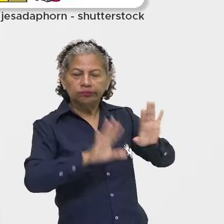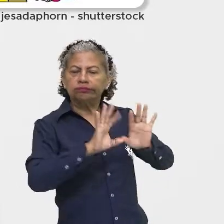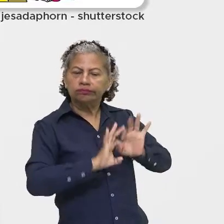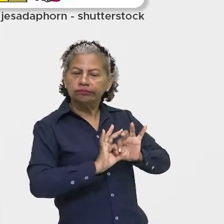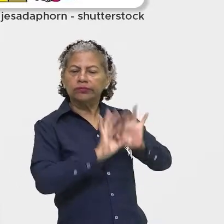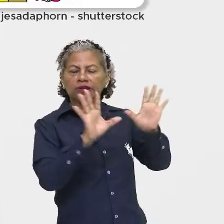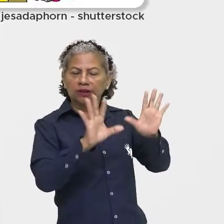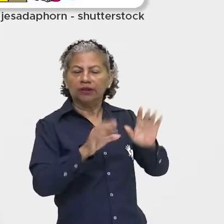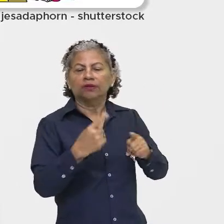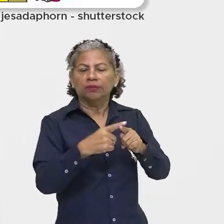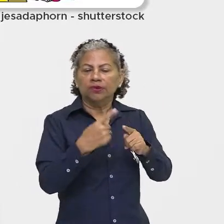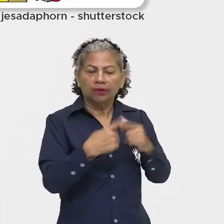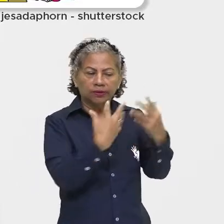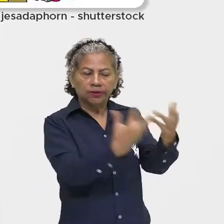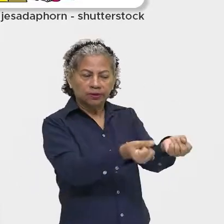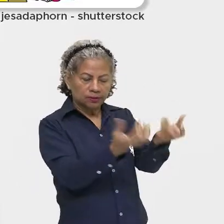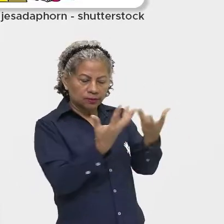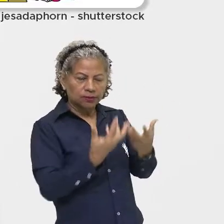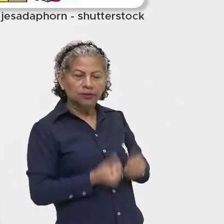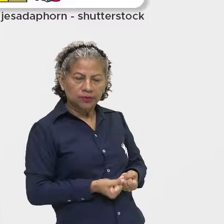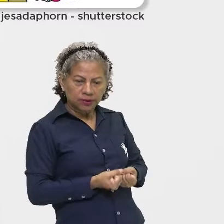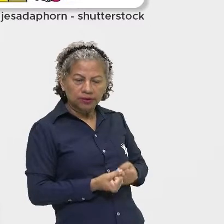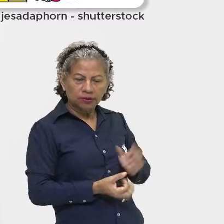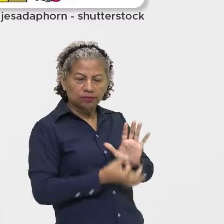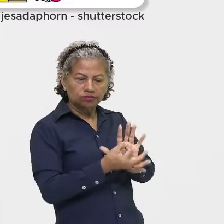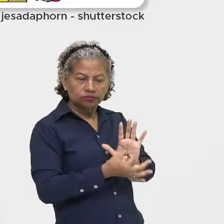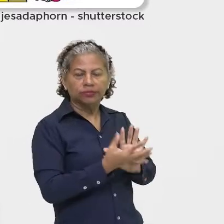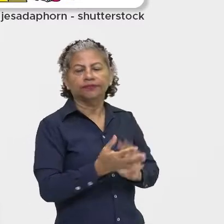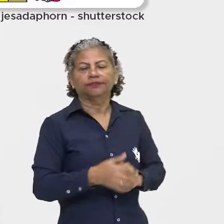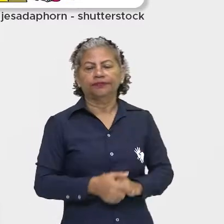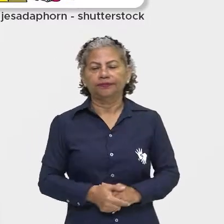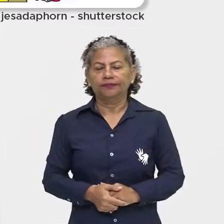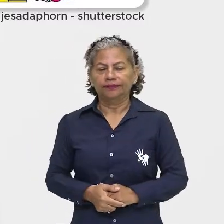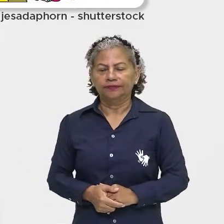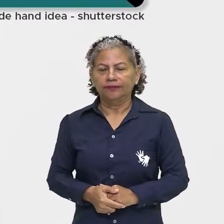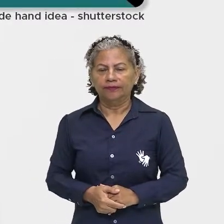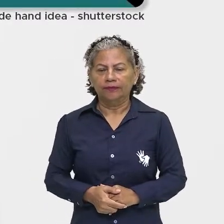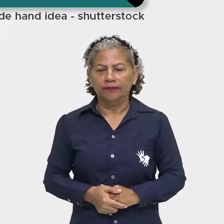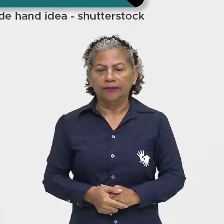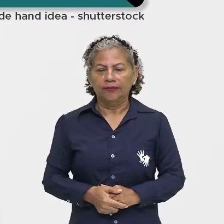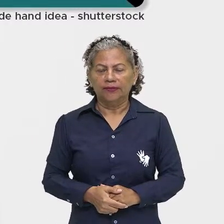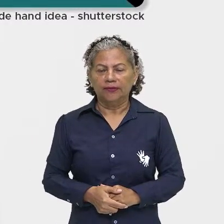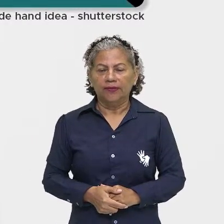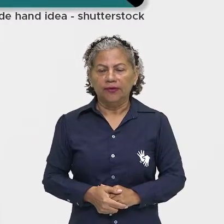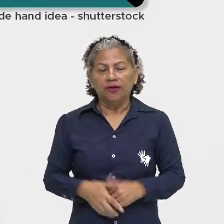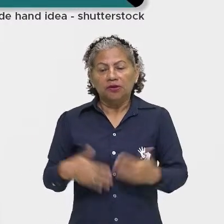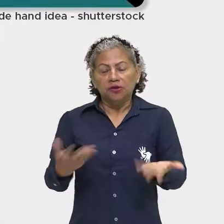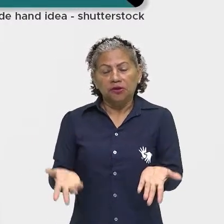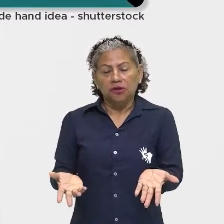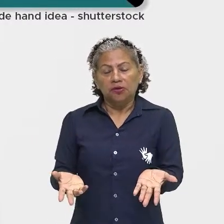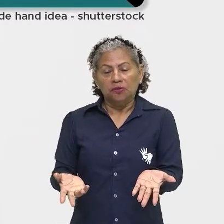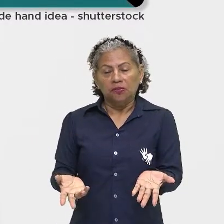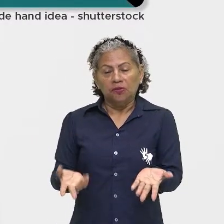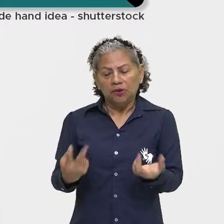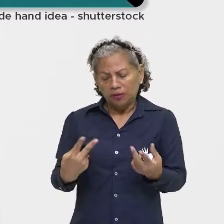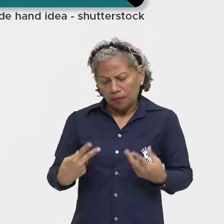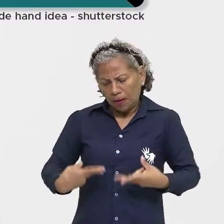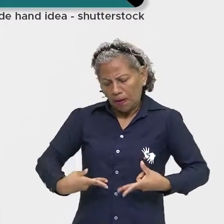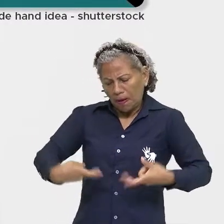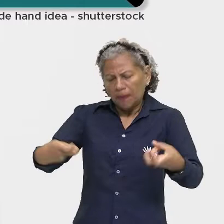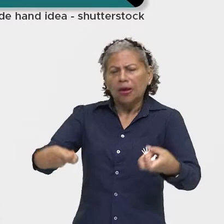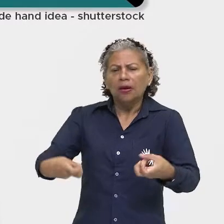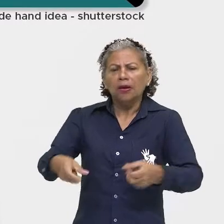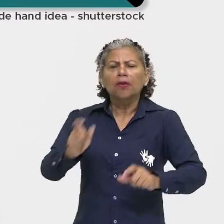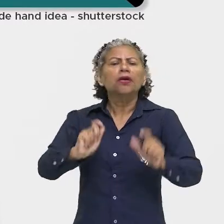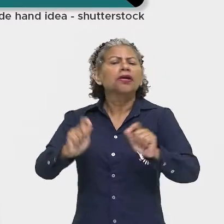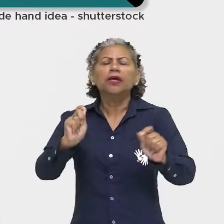outro durante a conversação. Tá? Estamos sendo observados. Agora, por quem nós estamos sendo